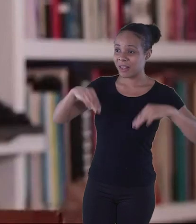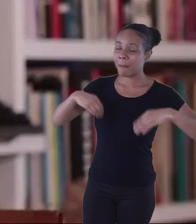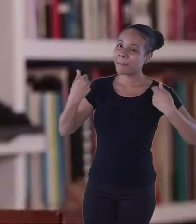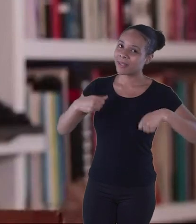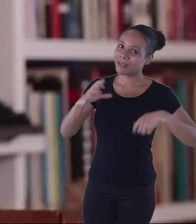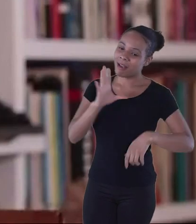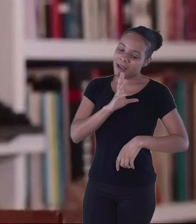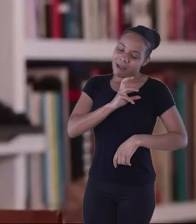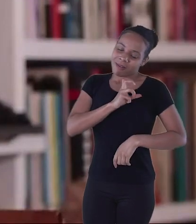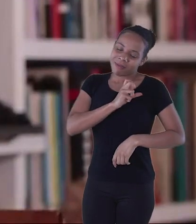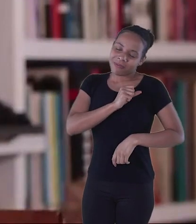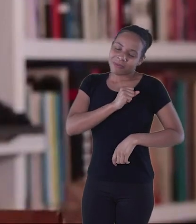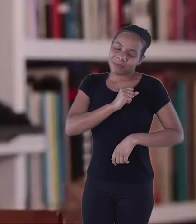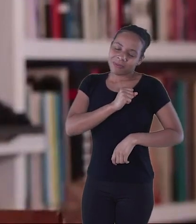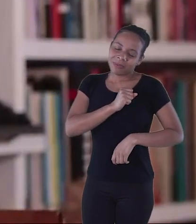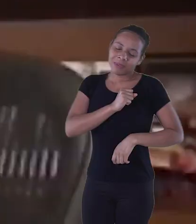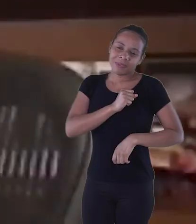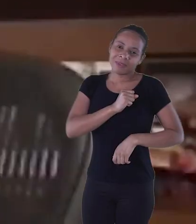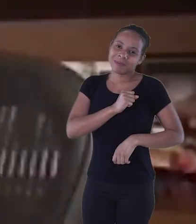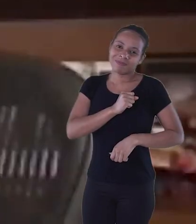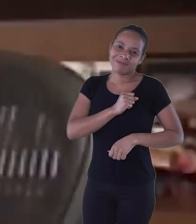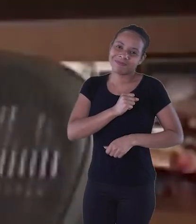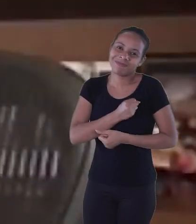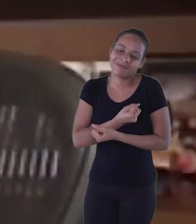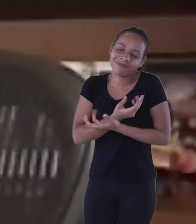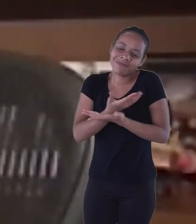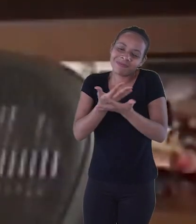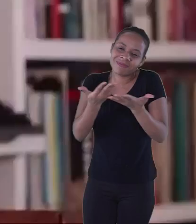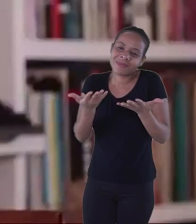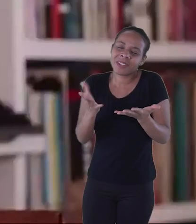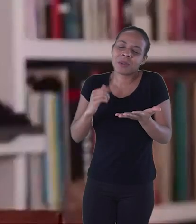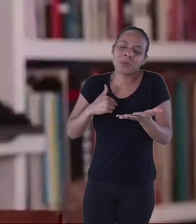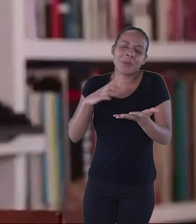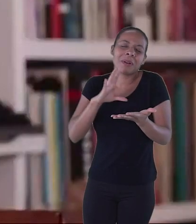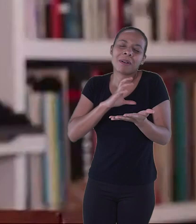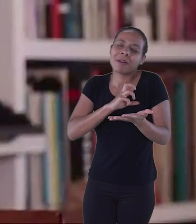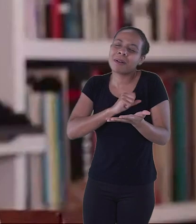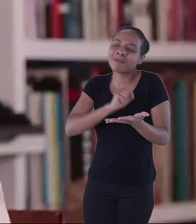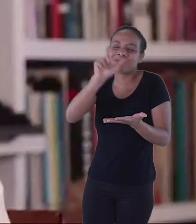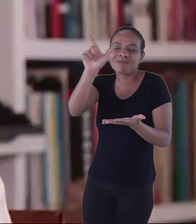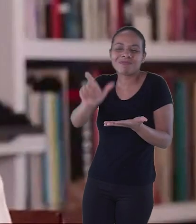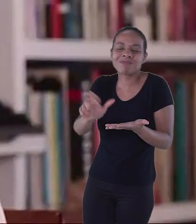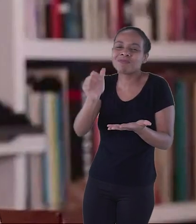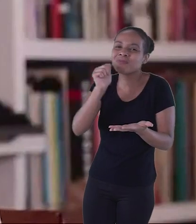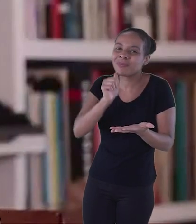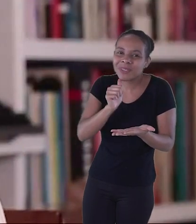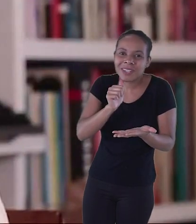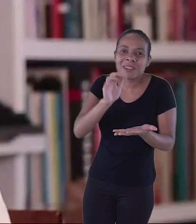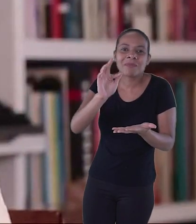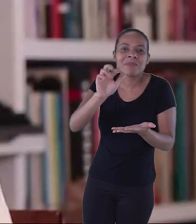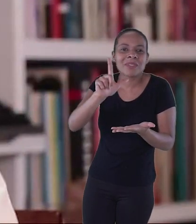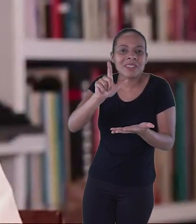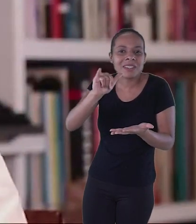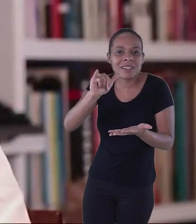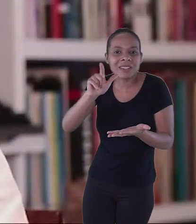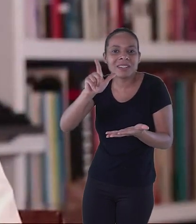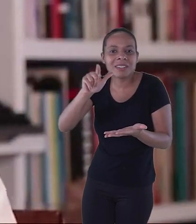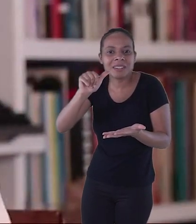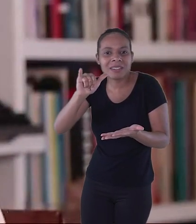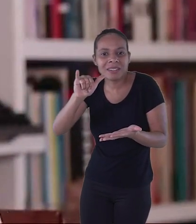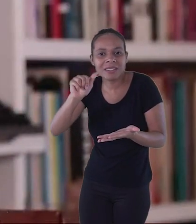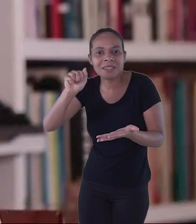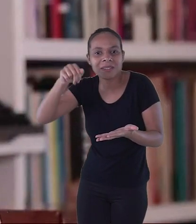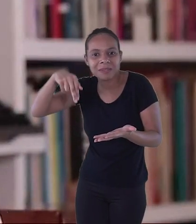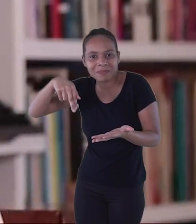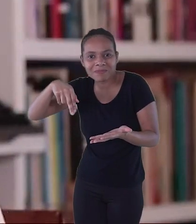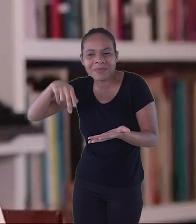mulher que se chama Lilia Schwartz, além de uma grande amiga, é uma pessoa hoje que está construindo uma forma nova de se